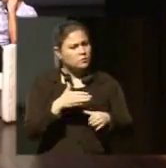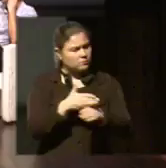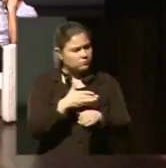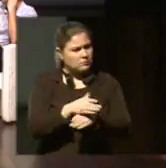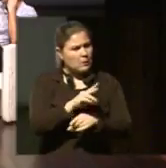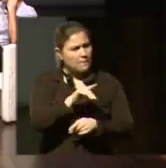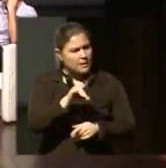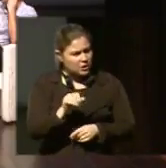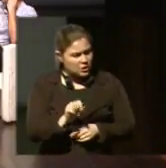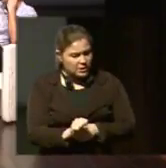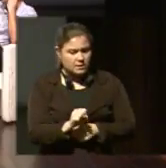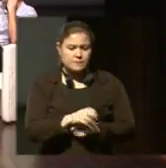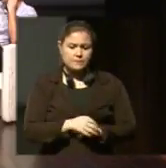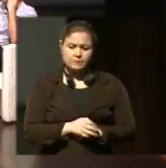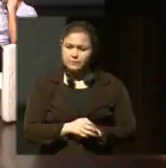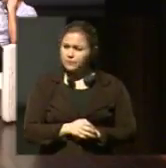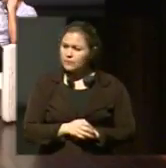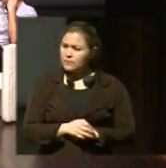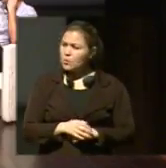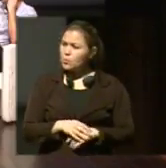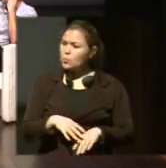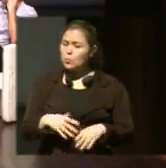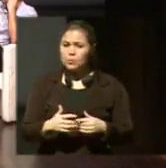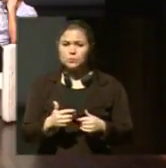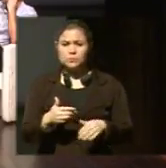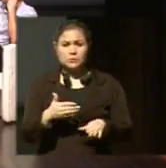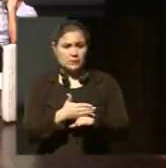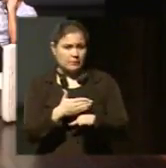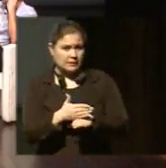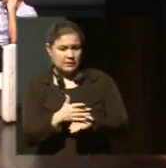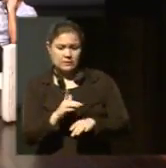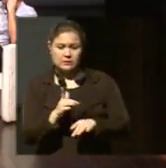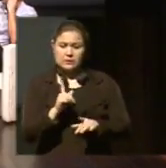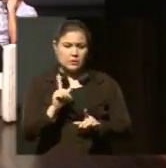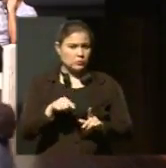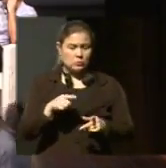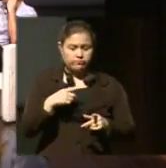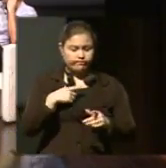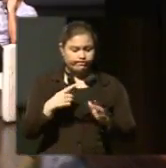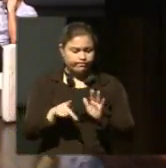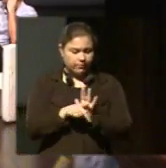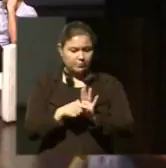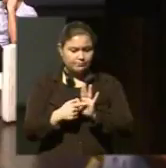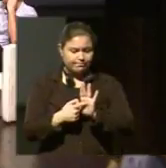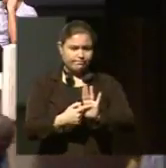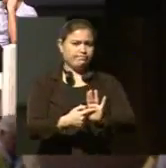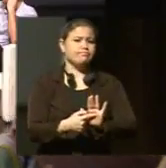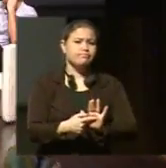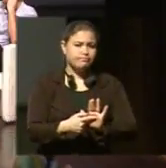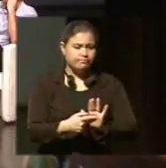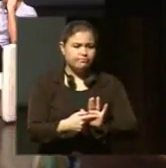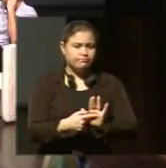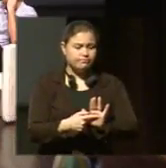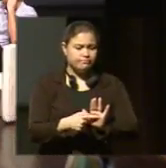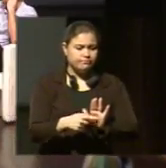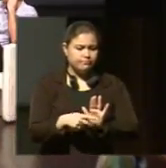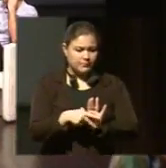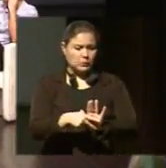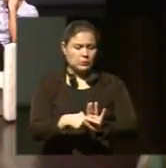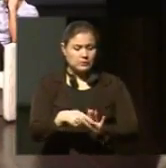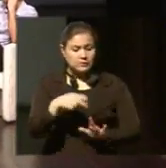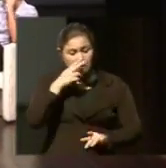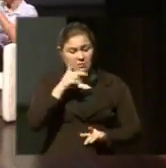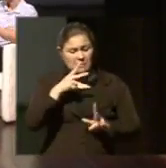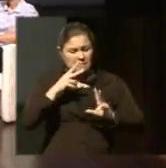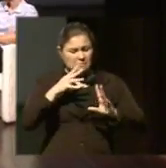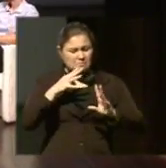né? Quando estão presentes, não são protagonistas, né? Existe uma percepção